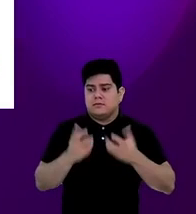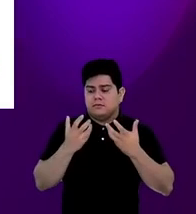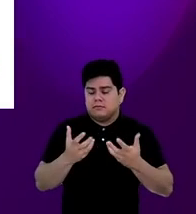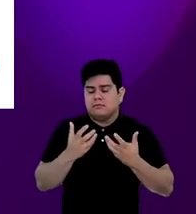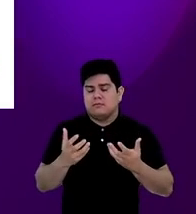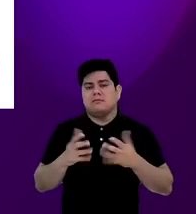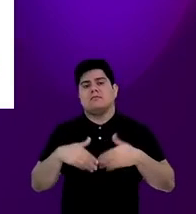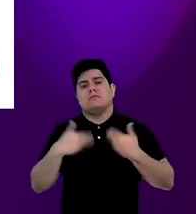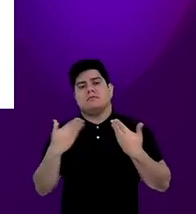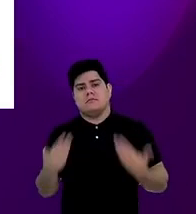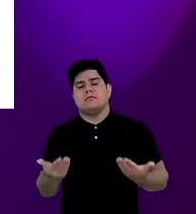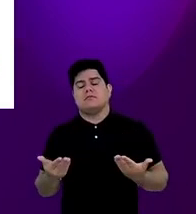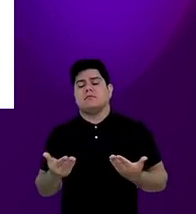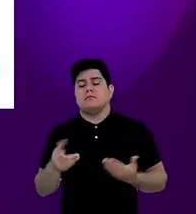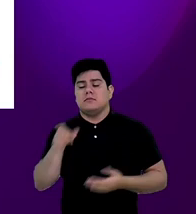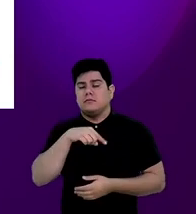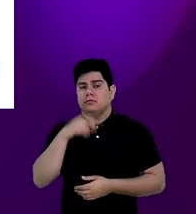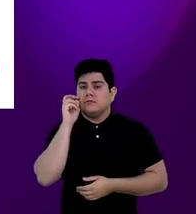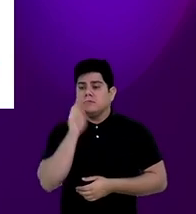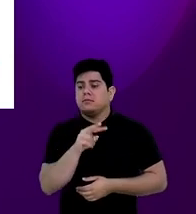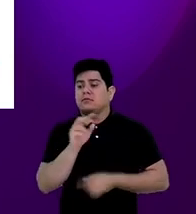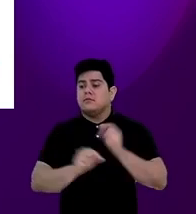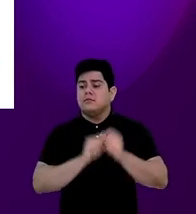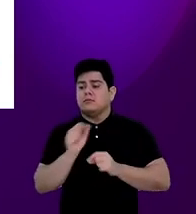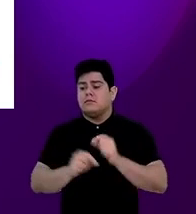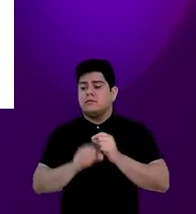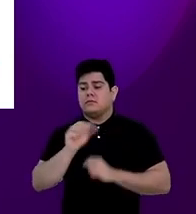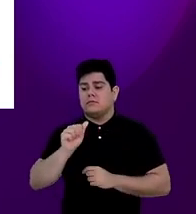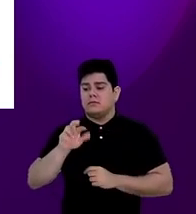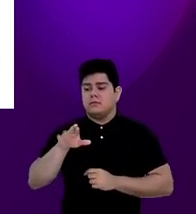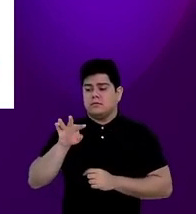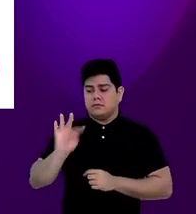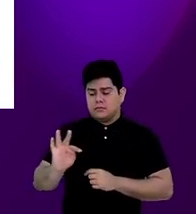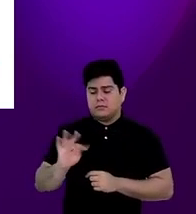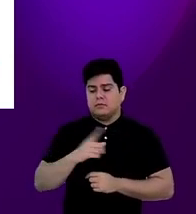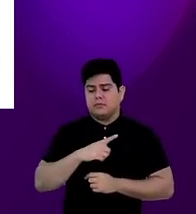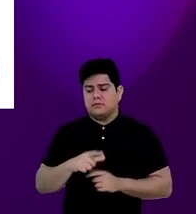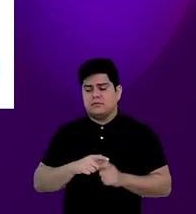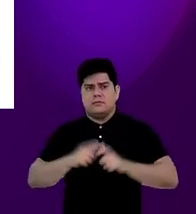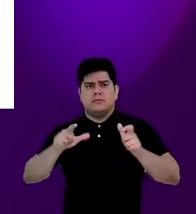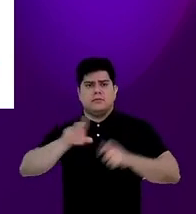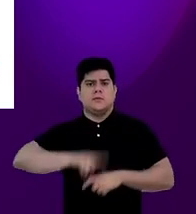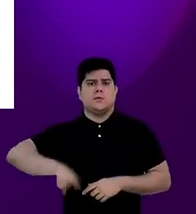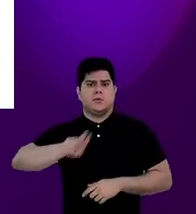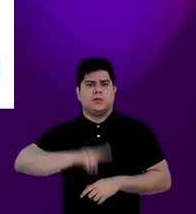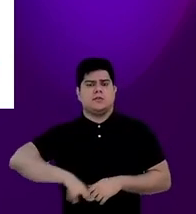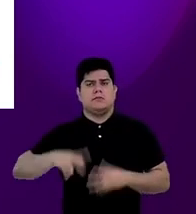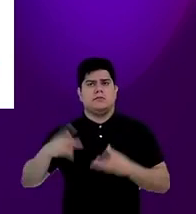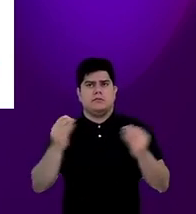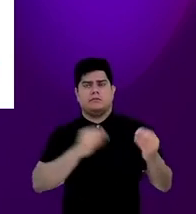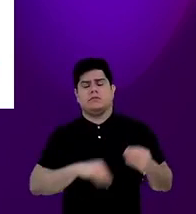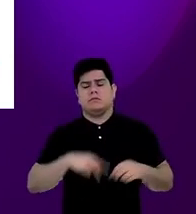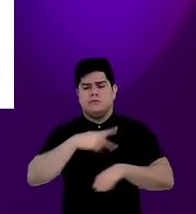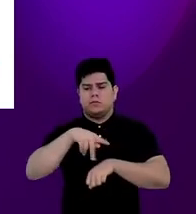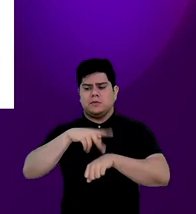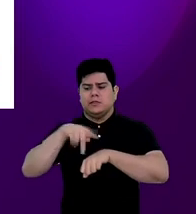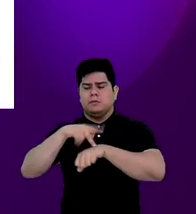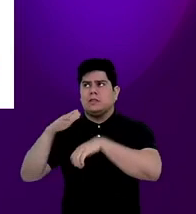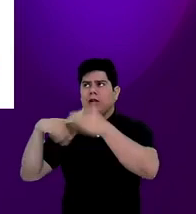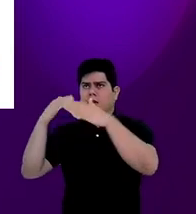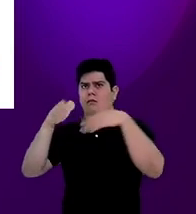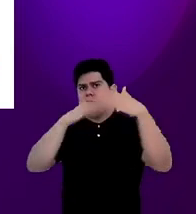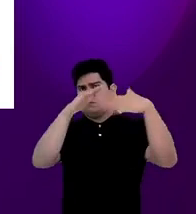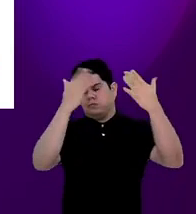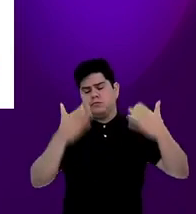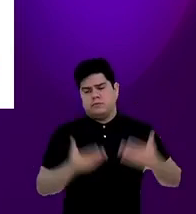E aqui, para vocês verem que o CAR-T ele vem sendo amplamente utilizado nos países mais desenvolvidos. Esse